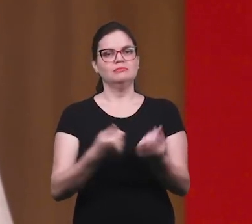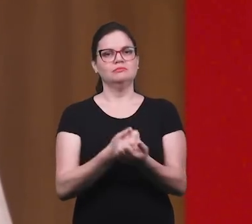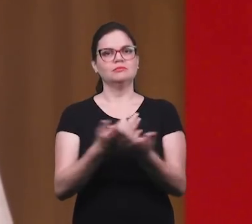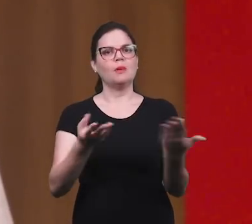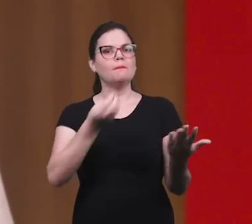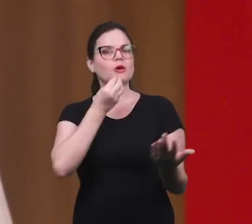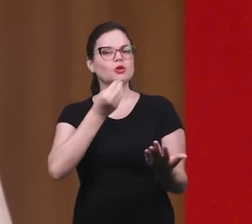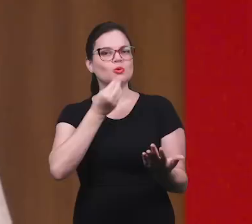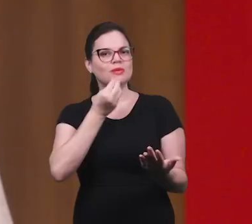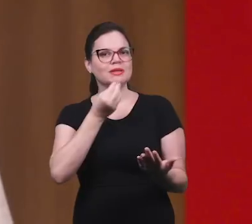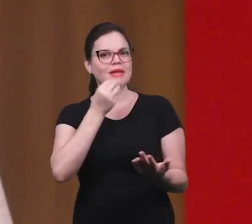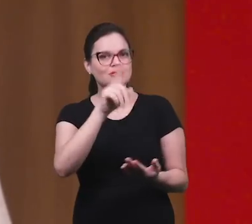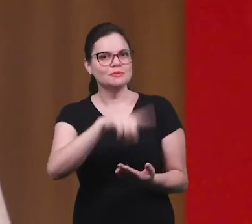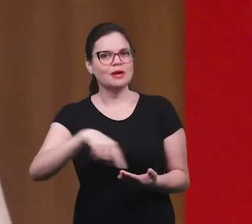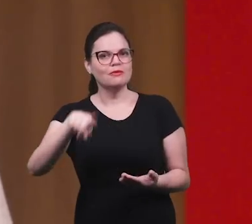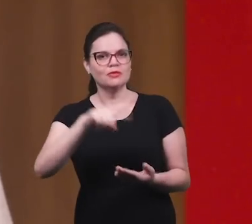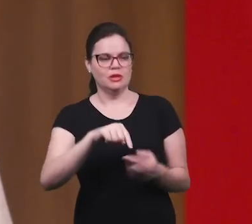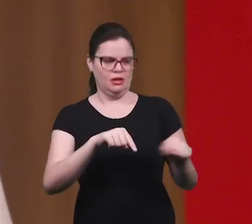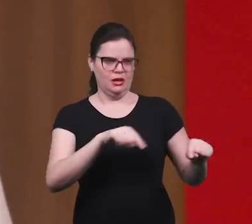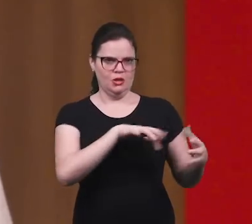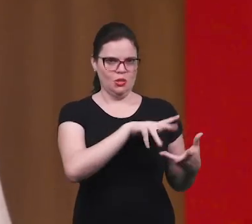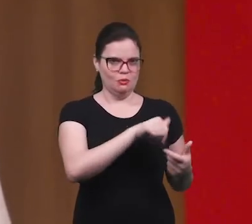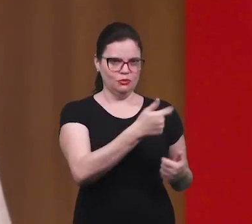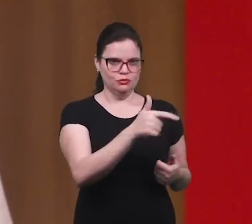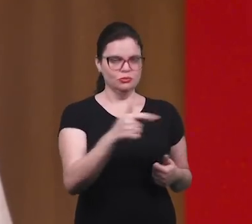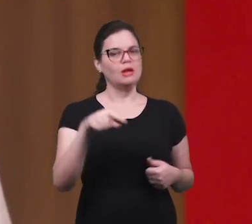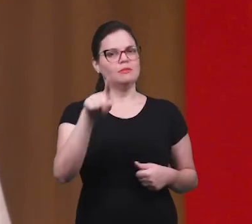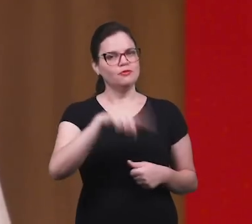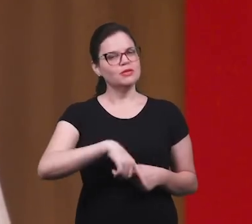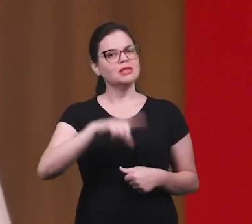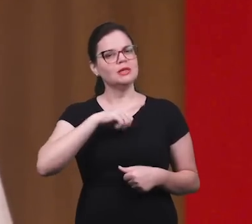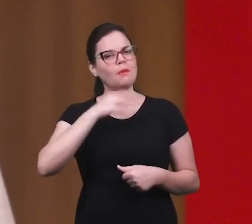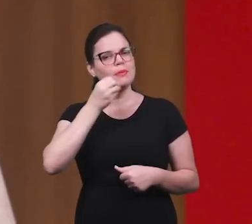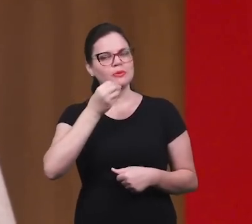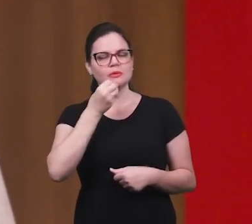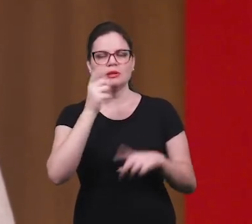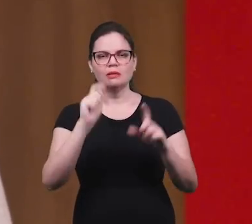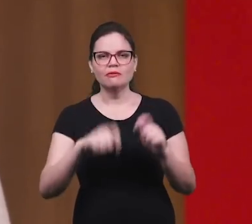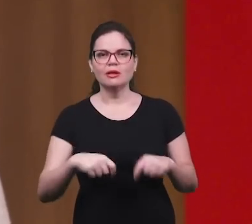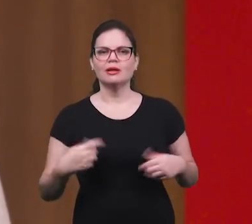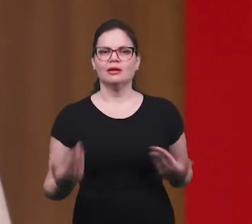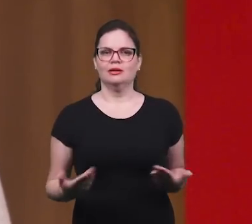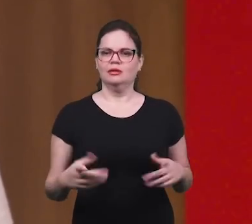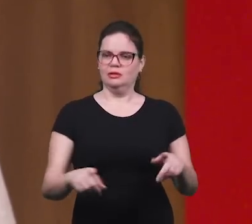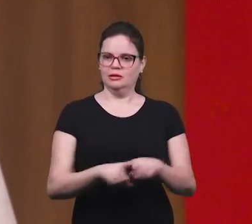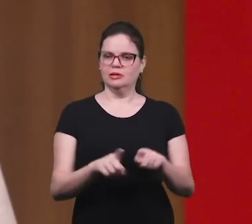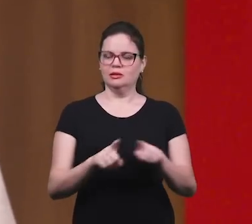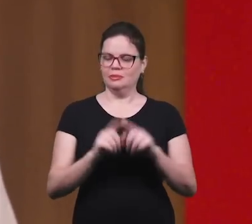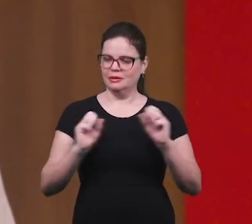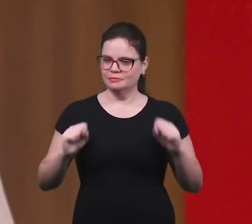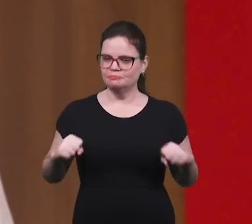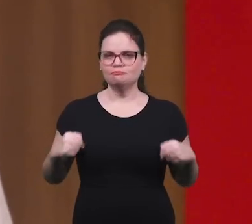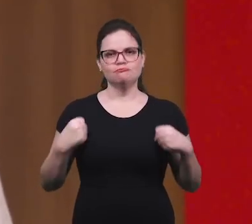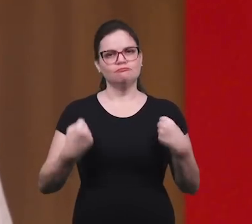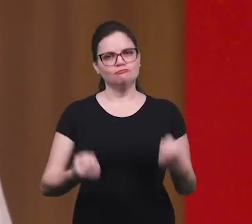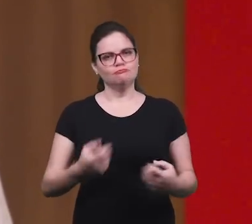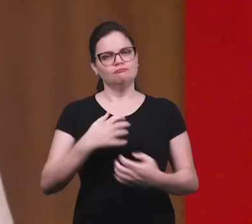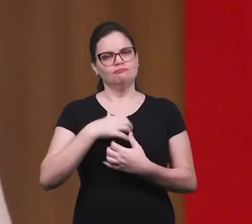tem, mas para os que servem ao Senhor. A palavra de Deus, ela abre portas e ela dá substância porque